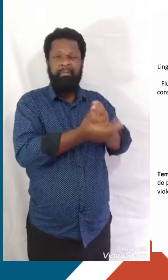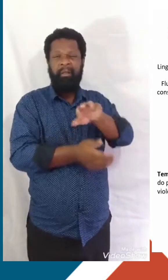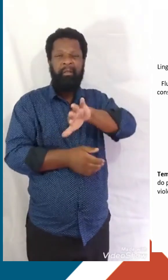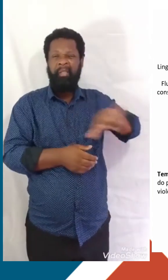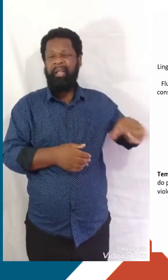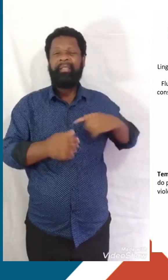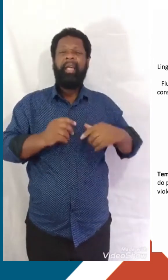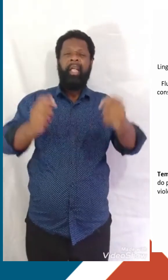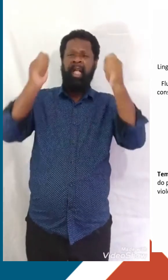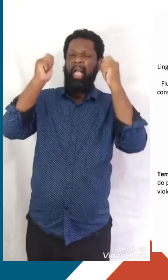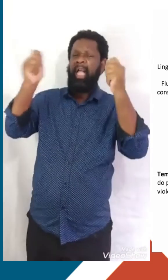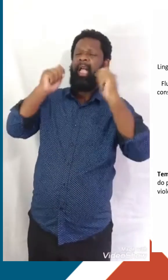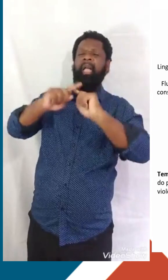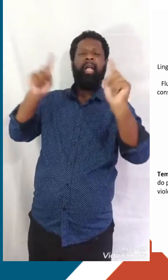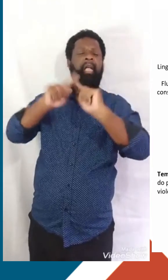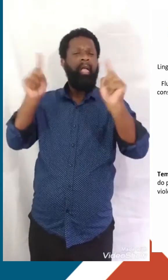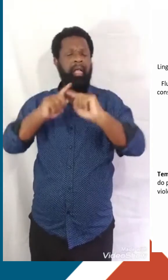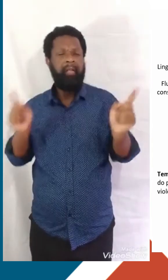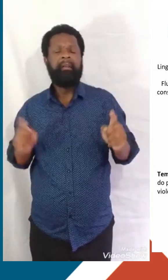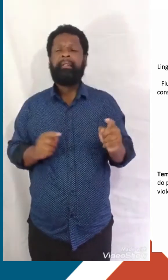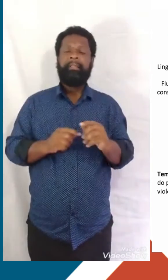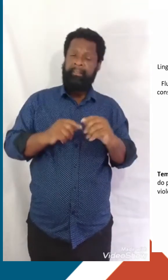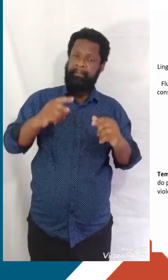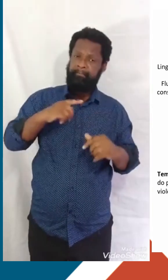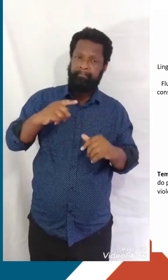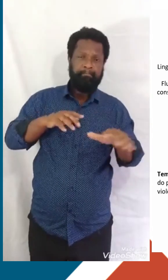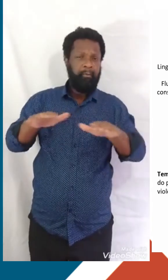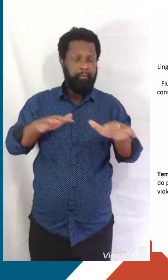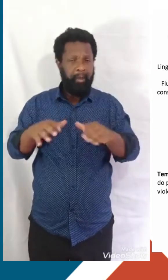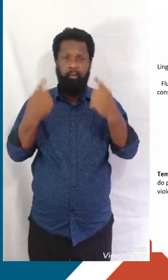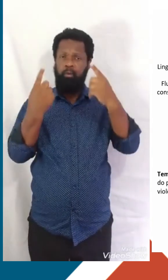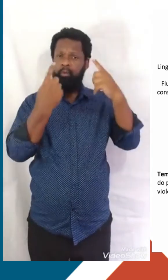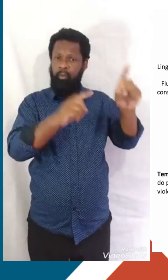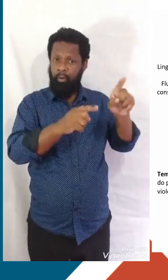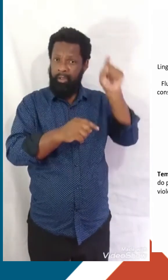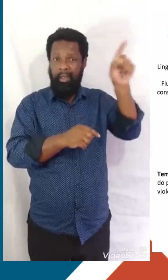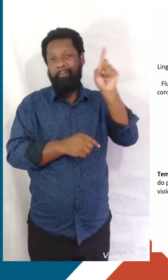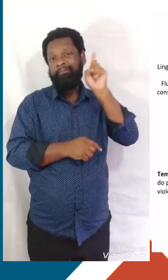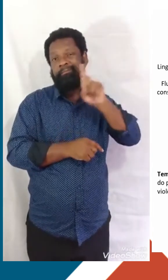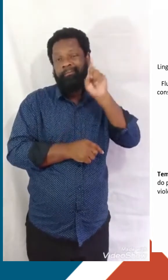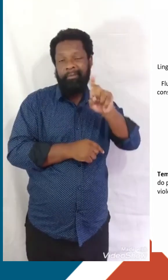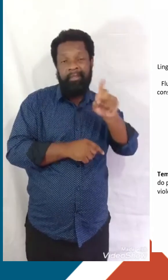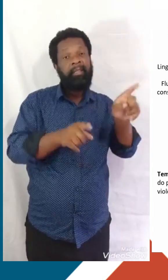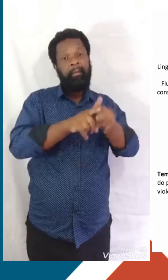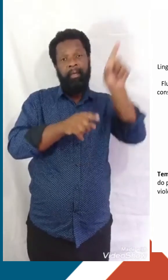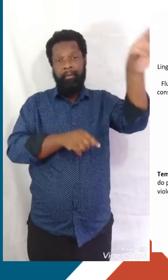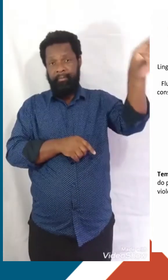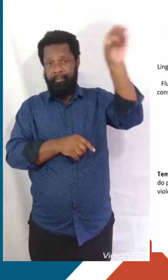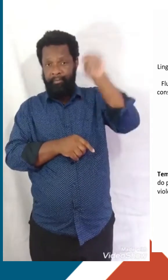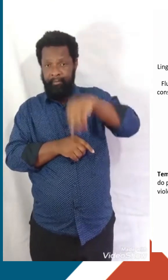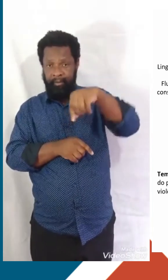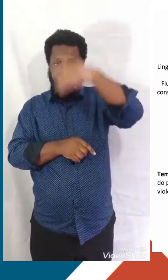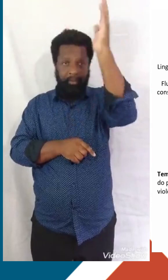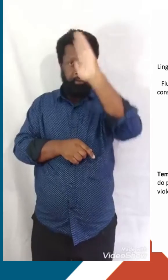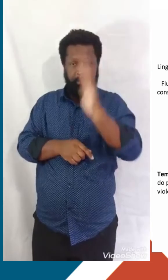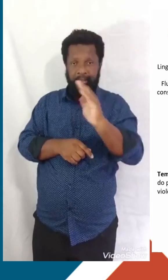os protestos contra os padrões sociais e culturais, principalmente nos Estados Unidos, e também vai chegar aqui no